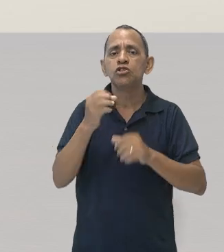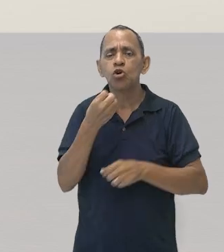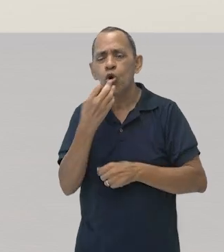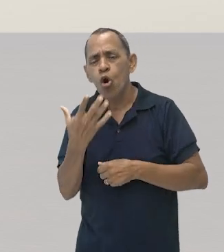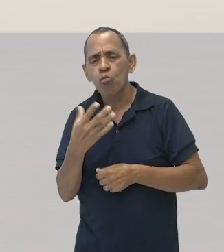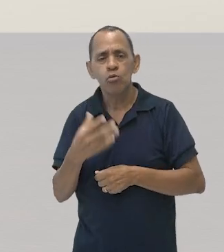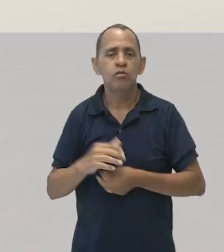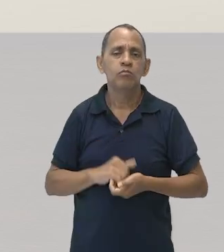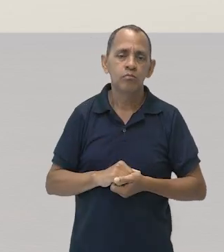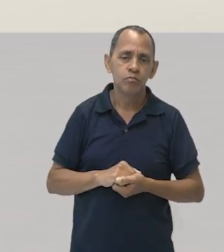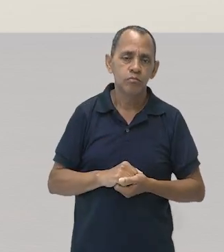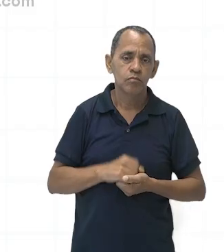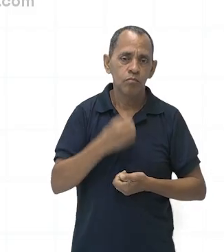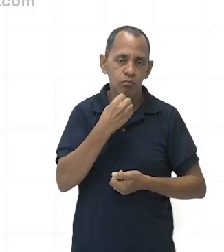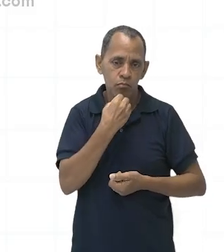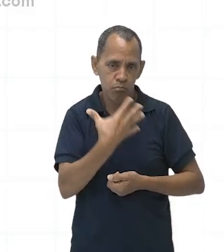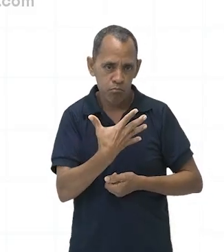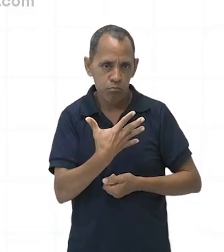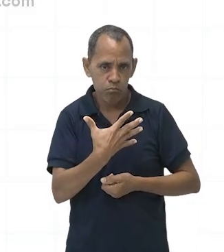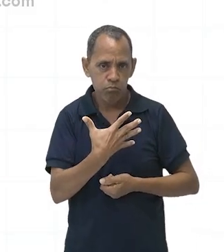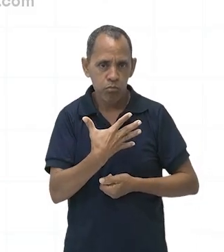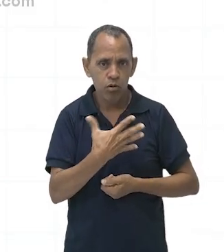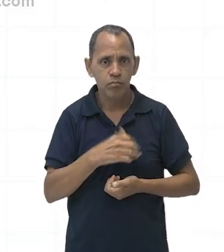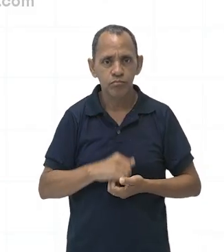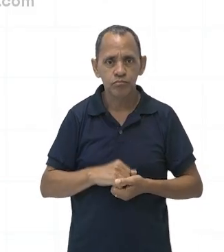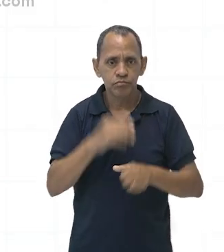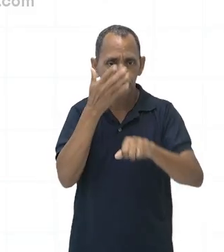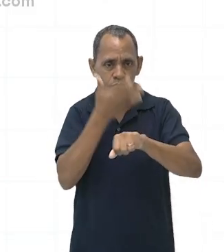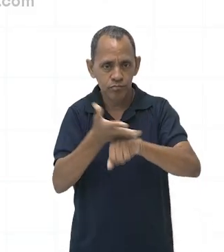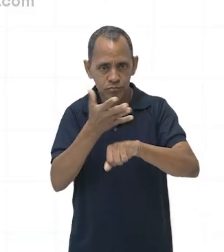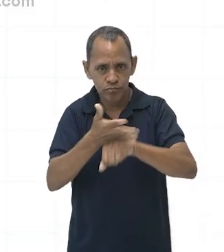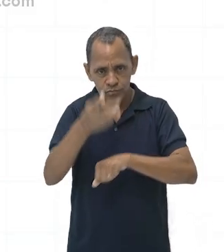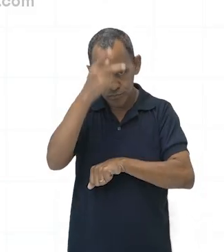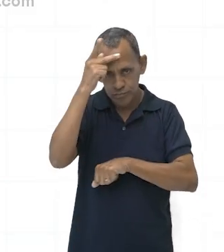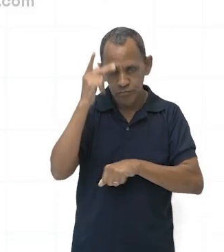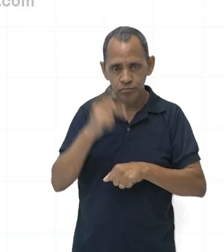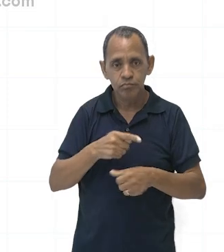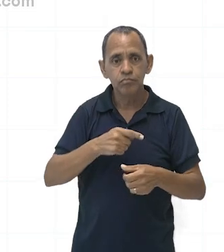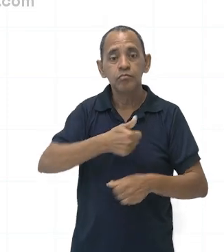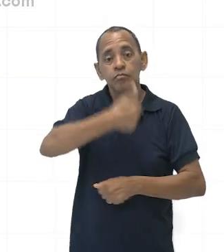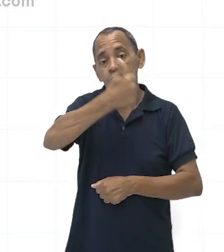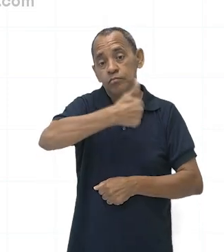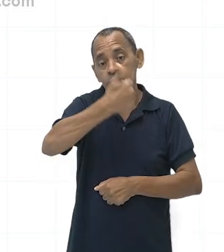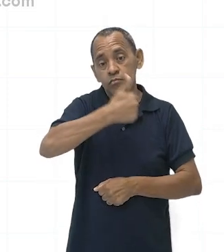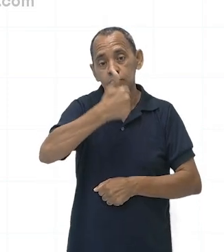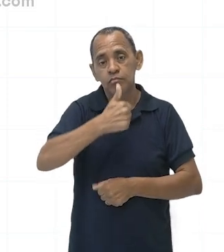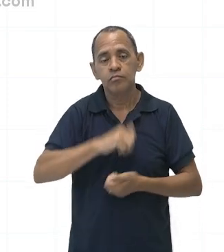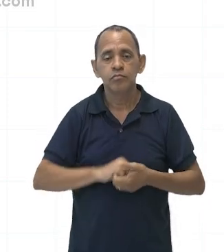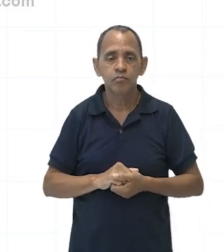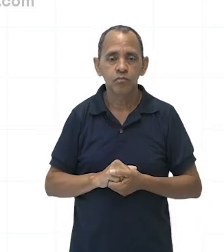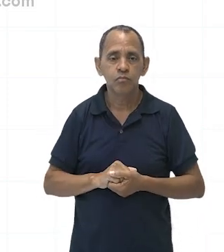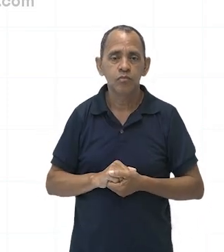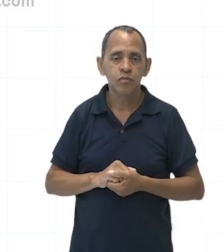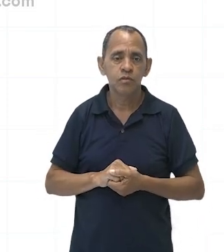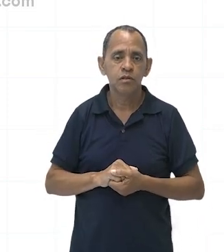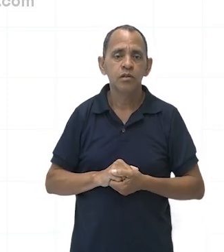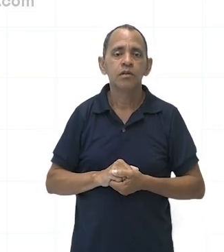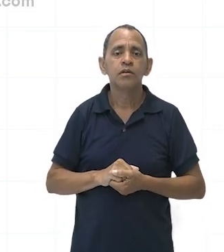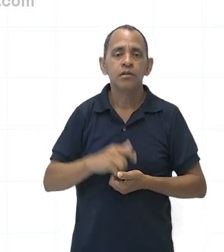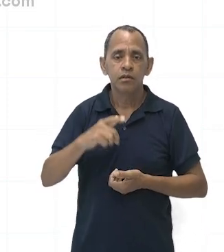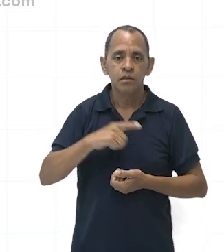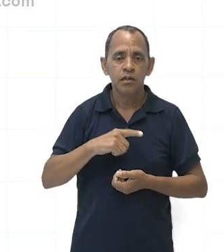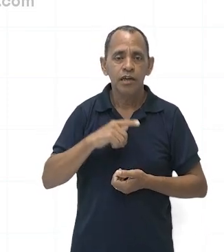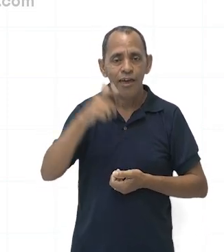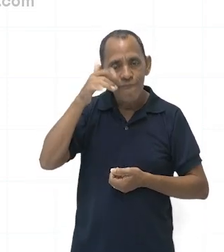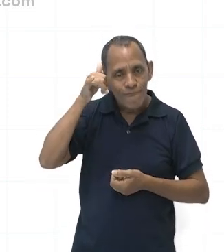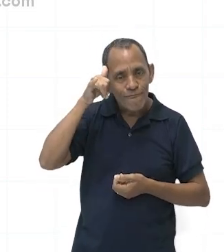seus praticantes. Vamos ver? O primeiro benefício é que previne doenças do coração.